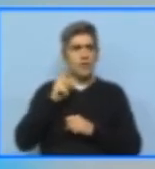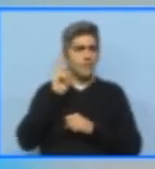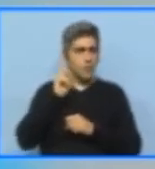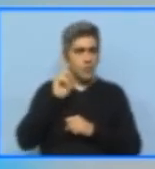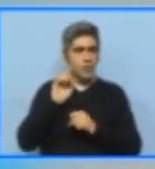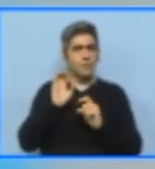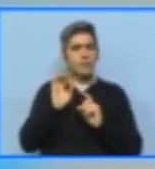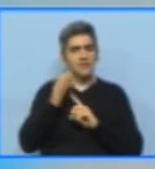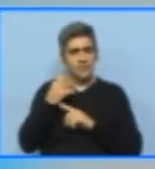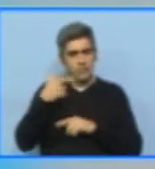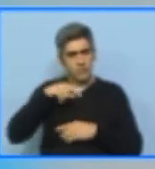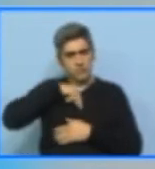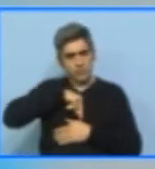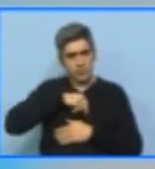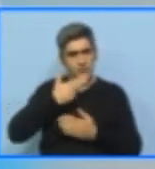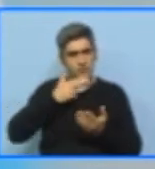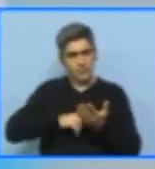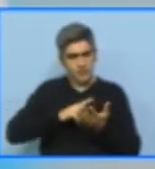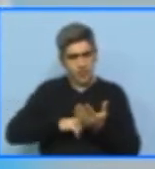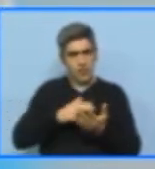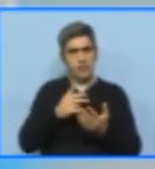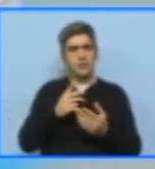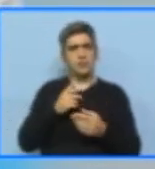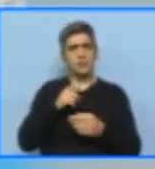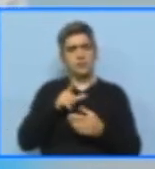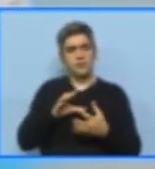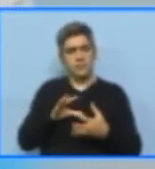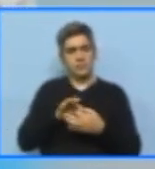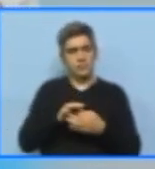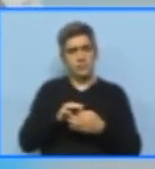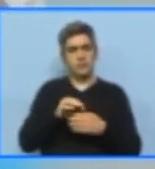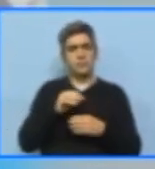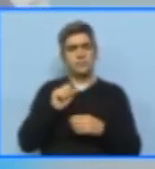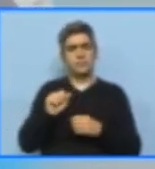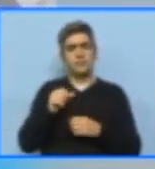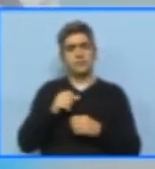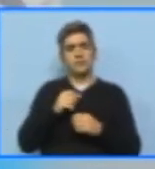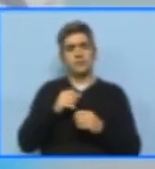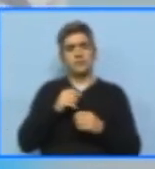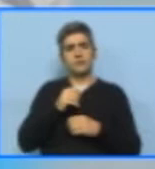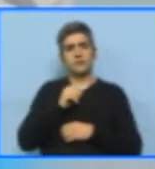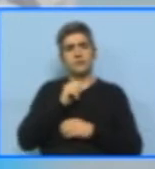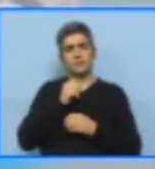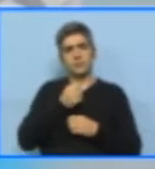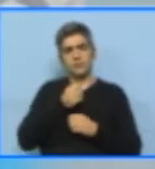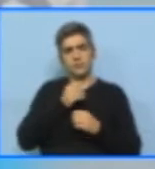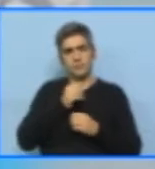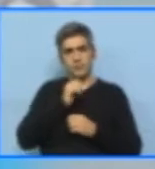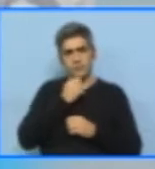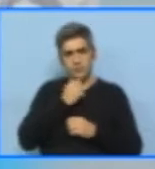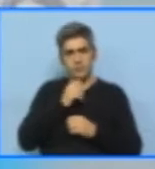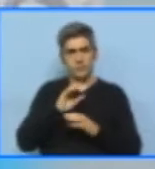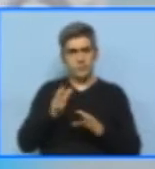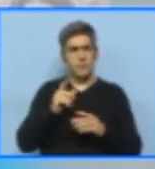com princípios, de verdade, e que, se a isso associarem a sua confessionalidade, melhor. Não é? Mas não é